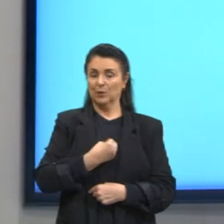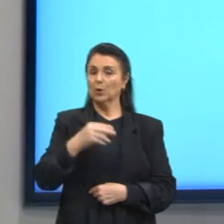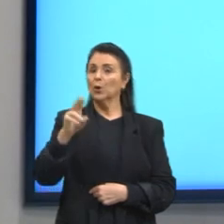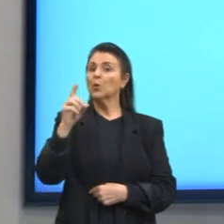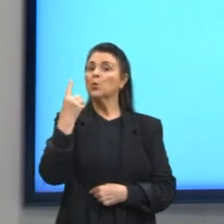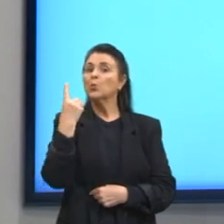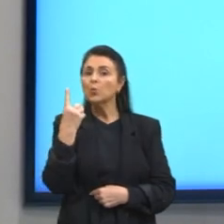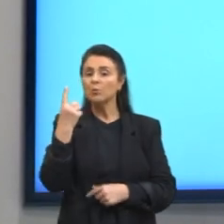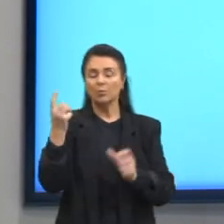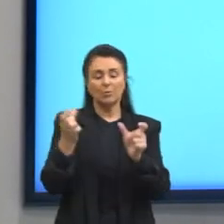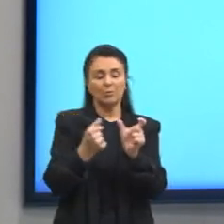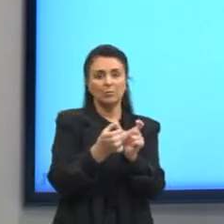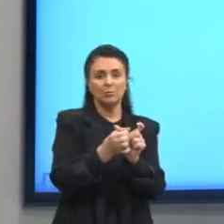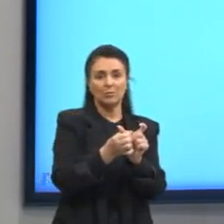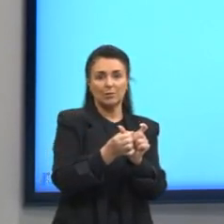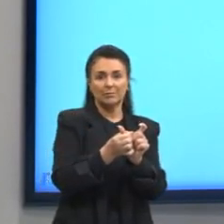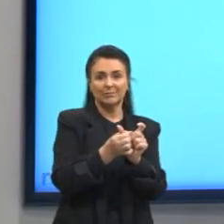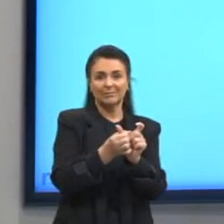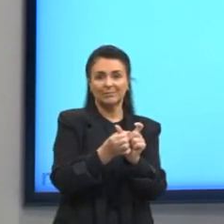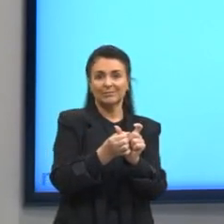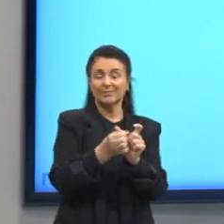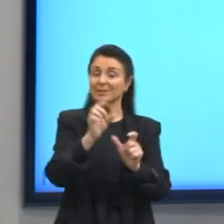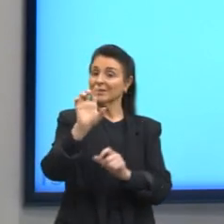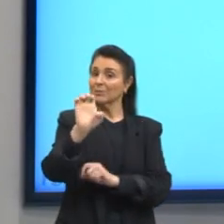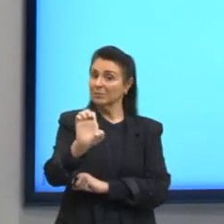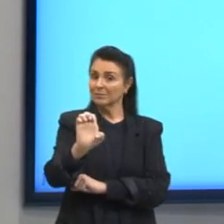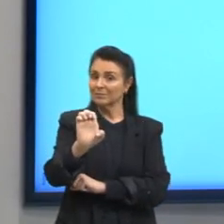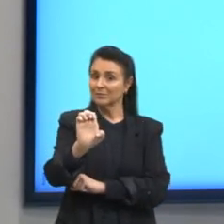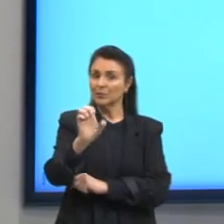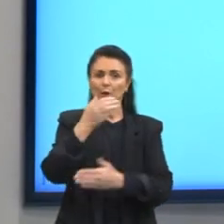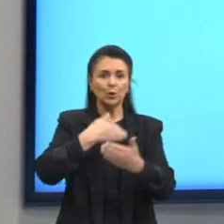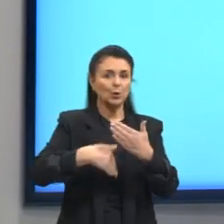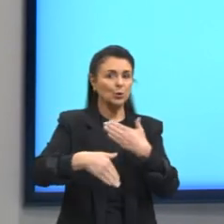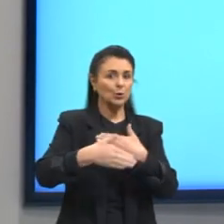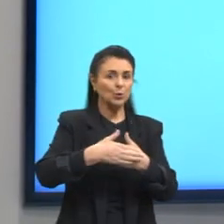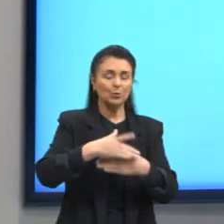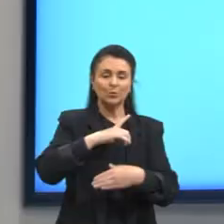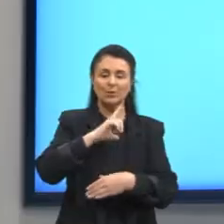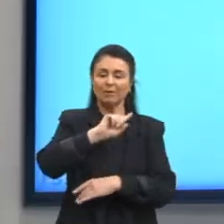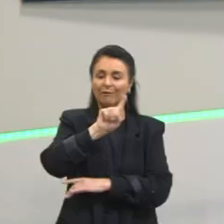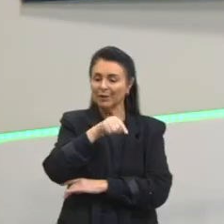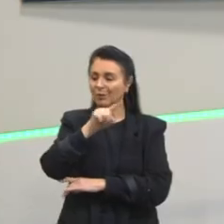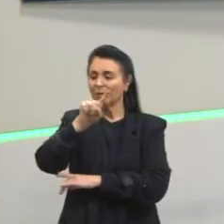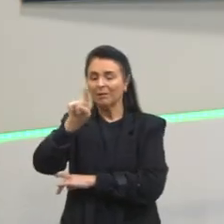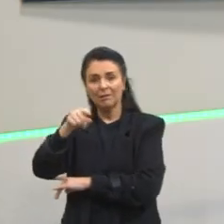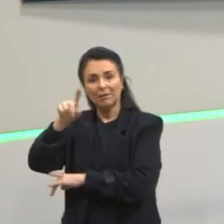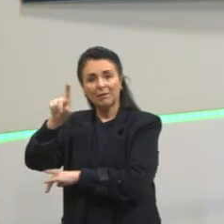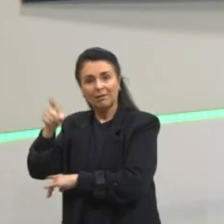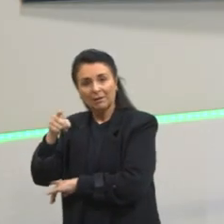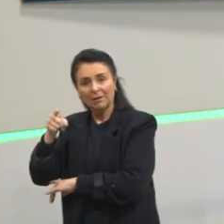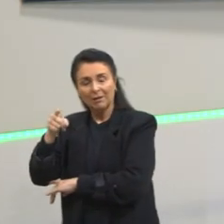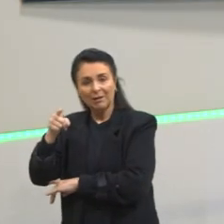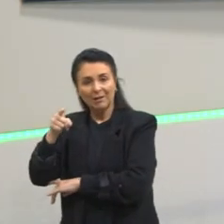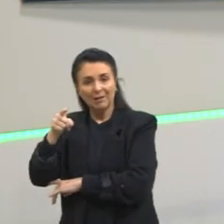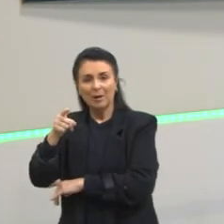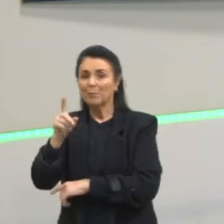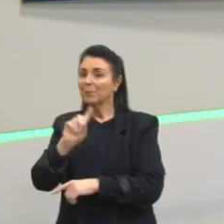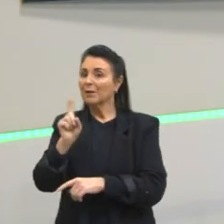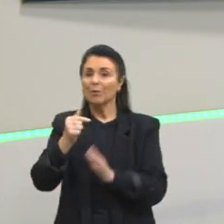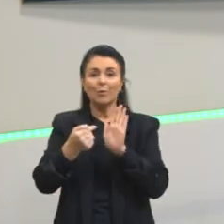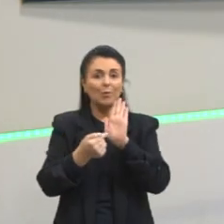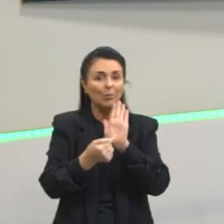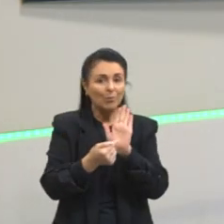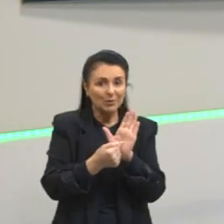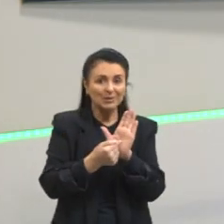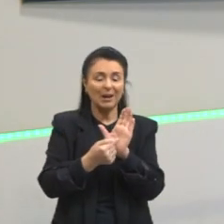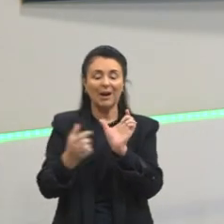conjunção é aqui no e o resto todos a gente vai ter a, para essa supressão das homens